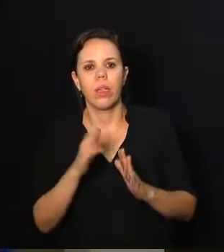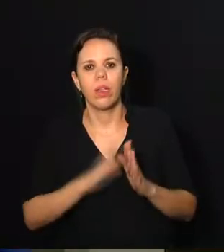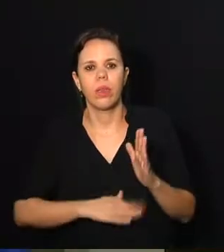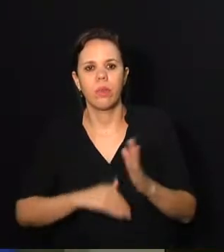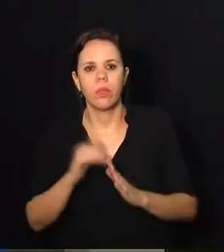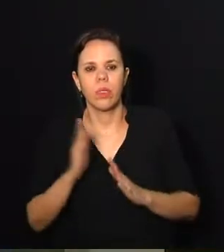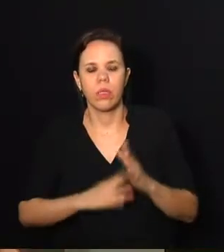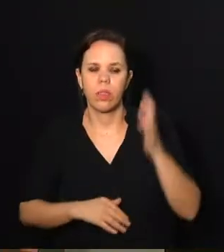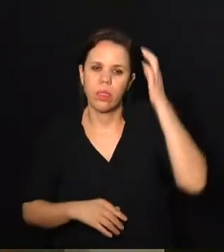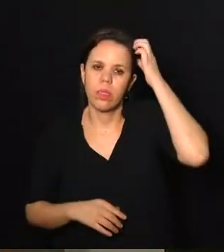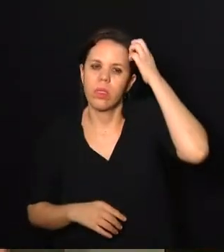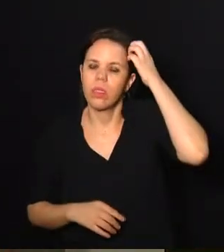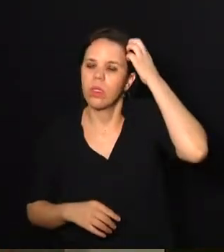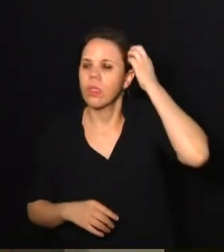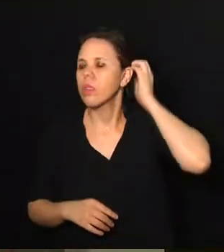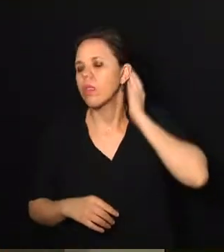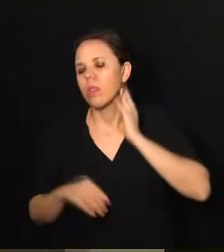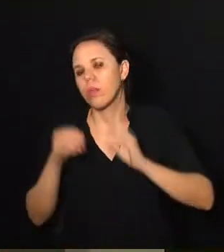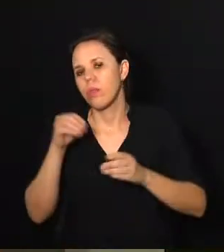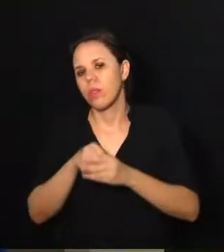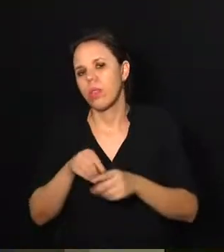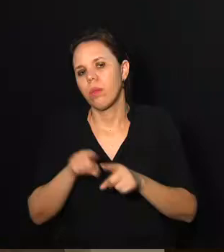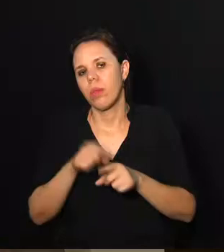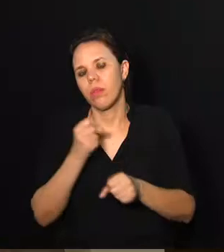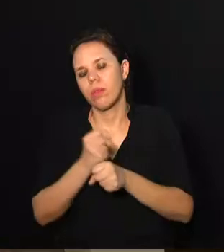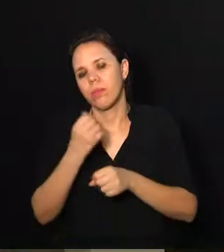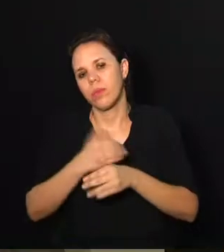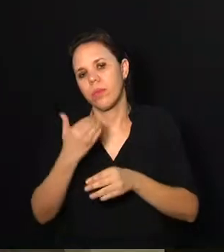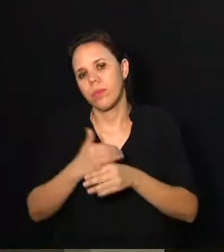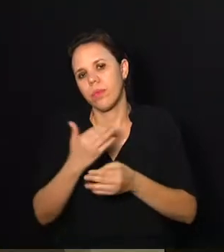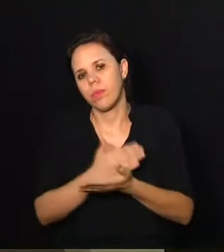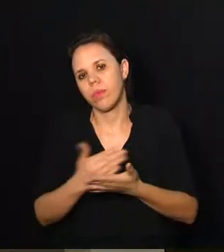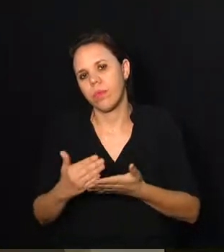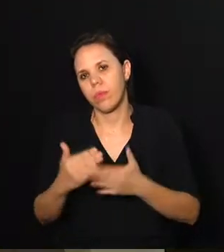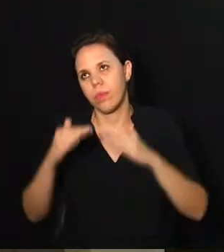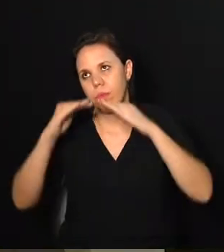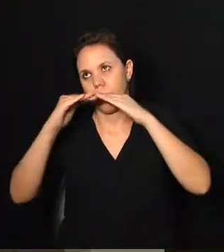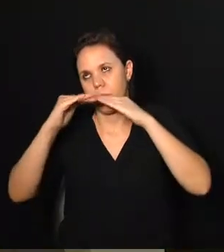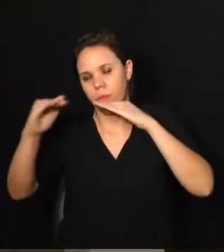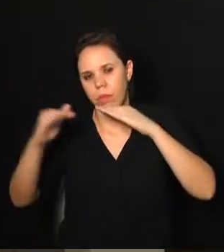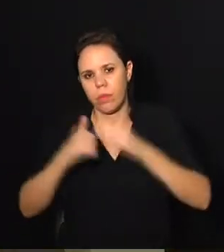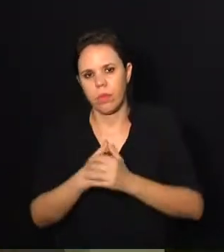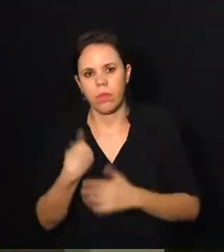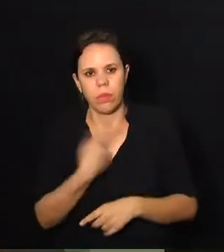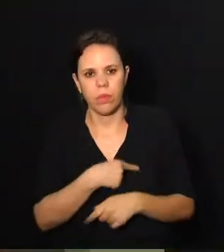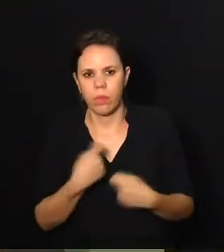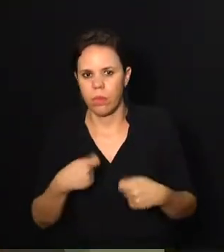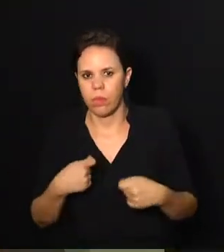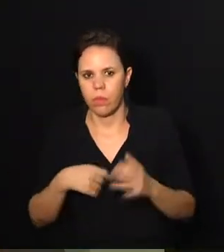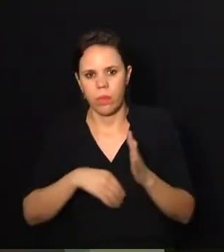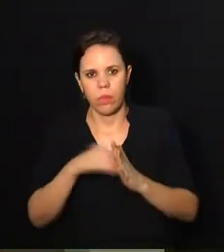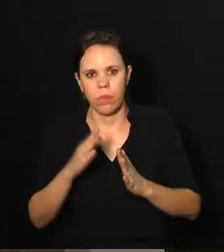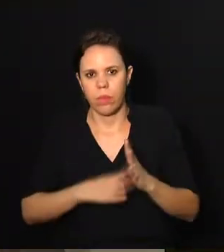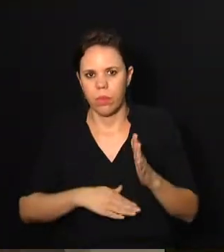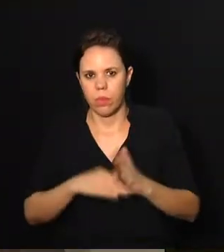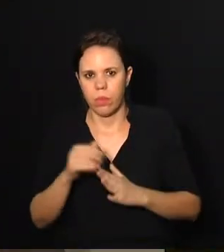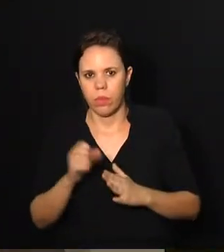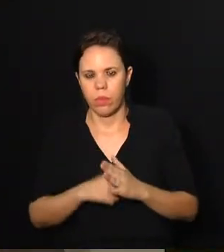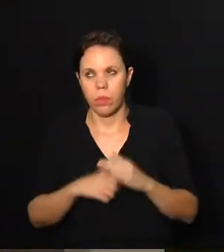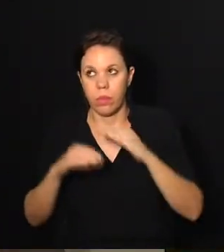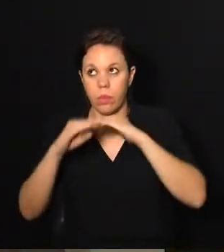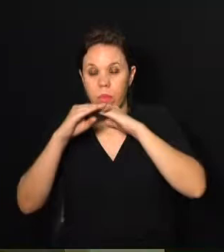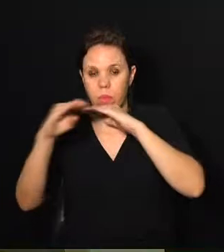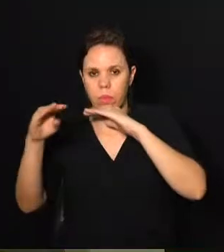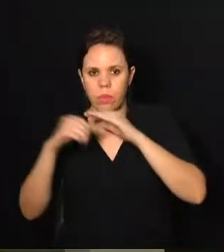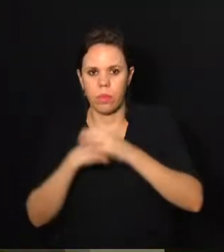do salão e pinta por dentro. A reforma tem que começar do telhado. Nós não precisamos de pintura, nós precisamos do